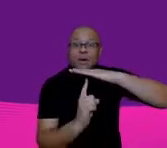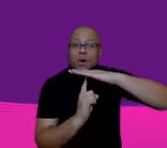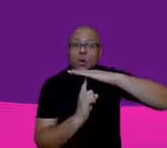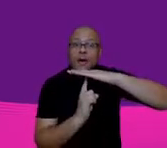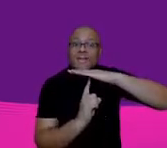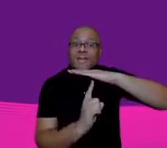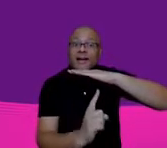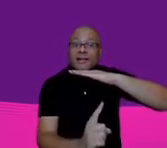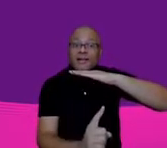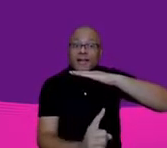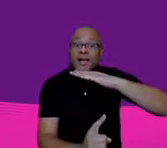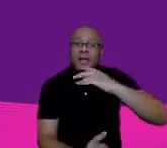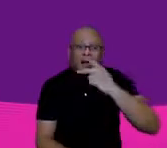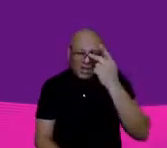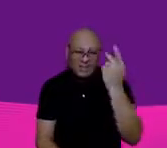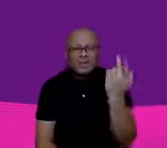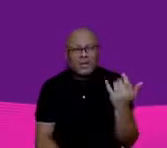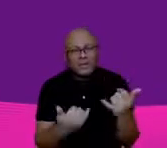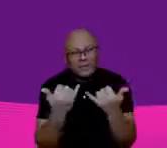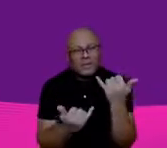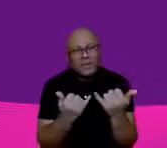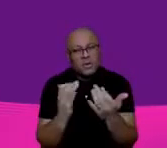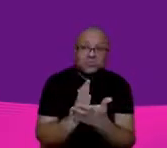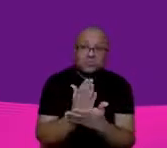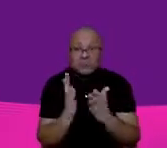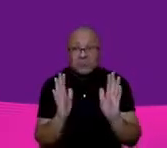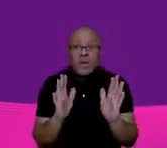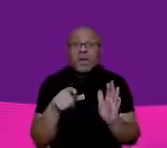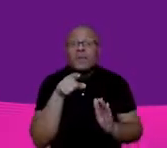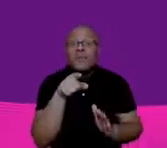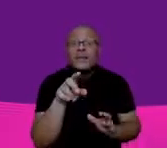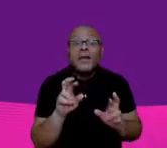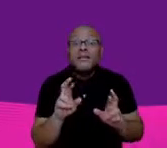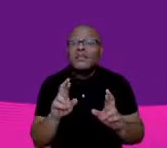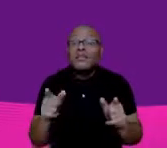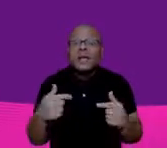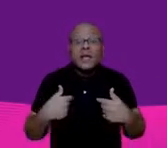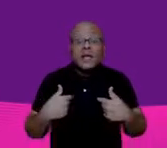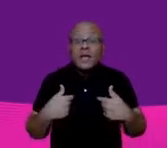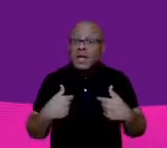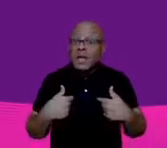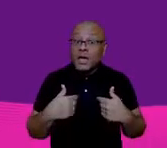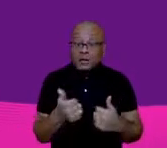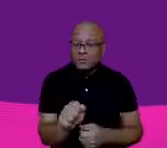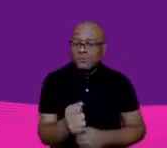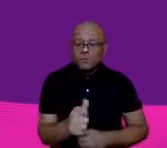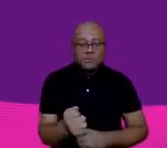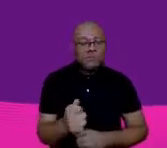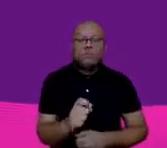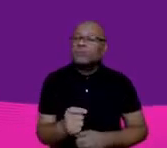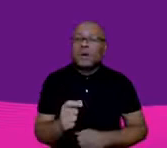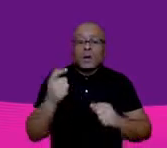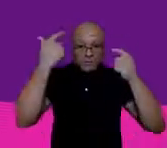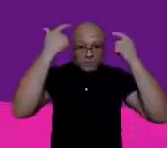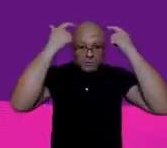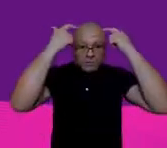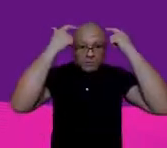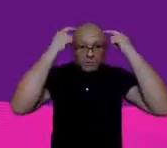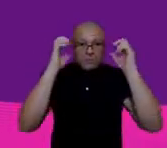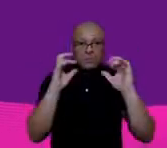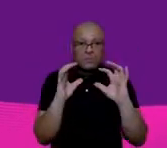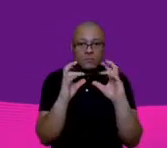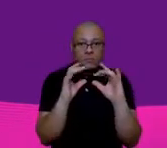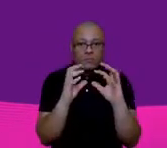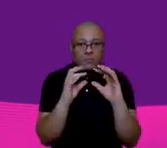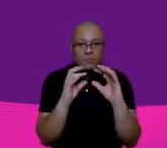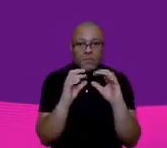pessoas já brincaram disso, mas aqui a diferença é que eu não estou mexendo com um joystick, eu estou pensando em fazer esse hominho parar e andar,